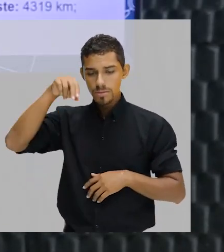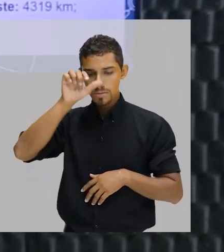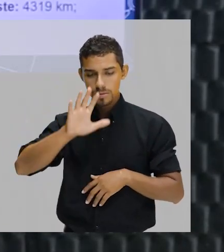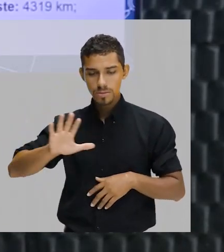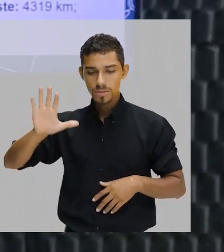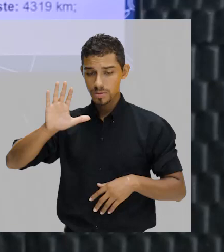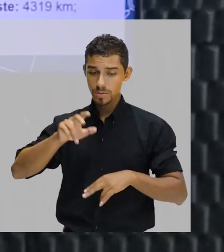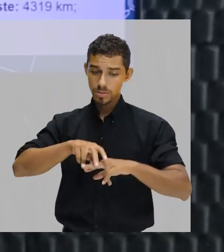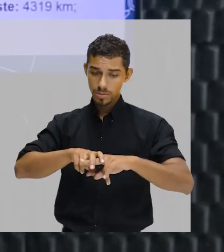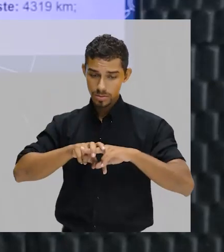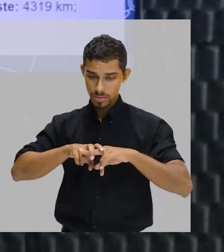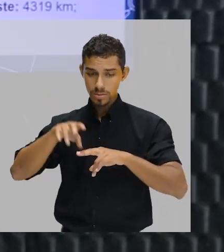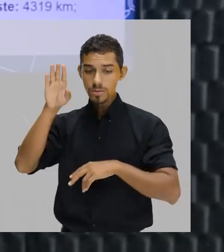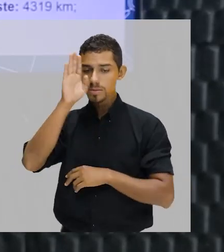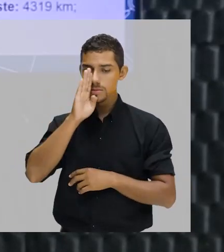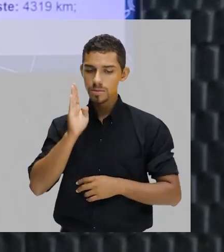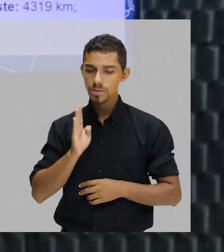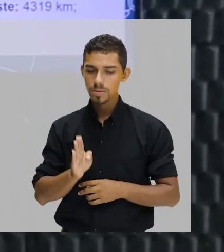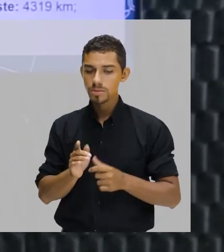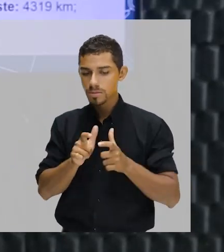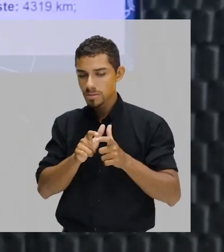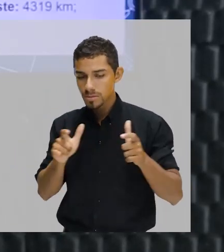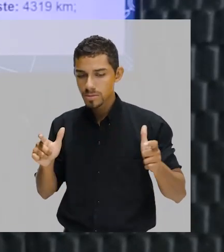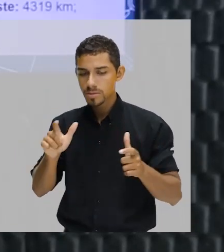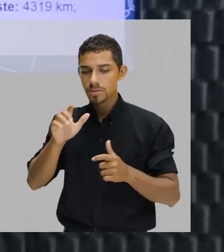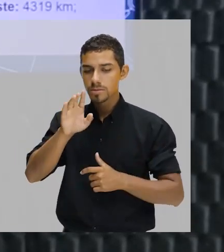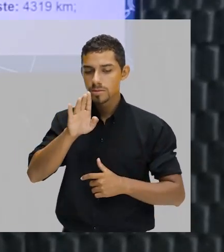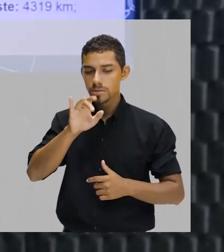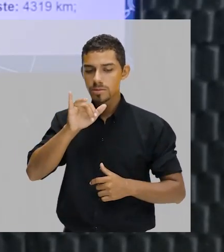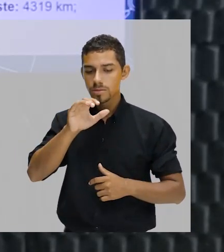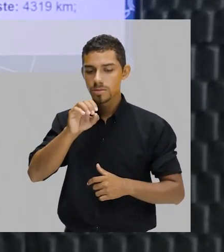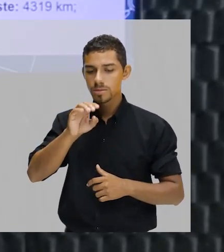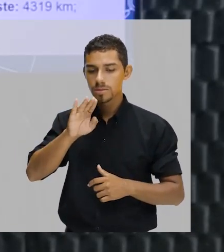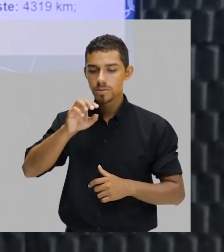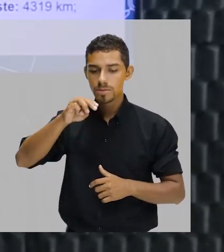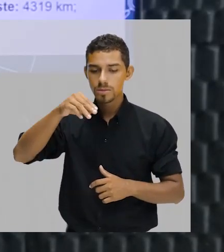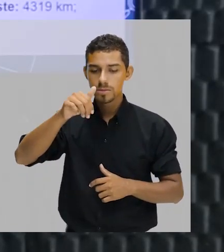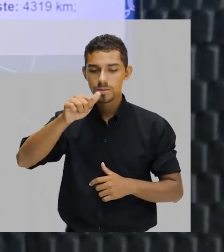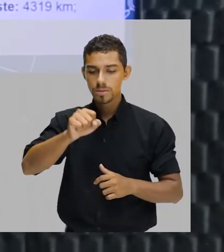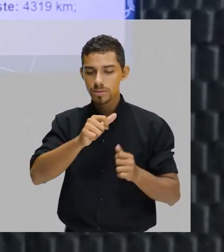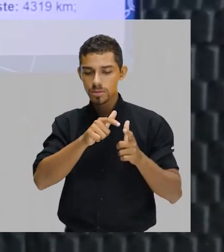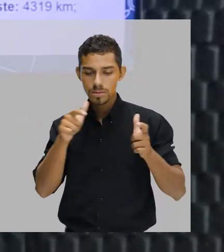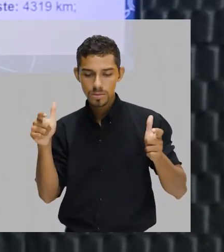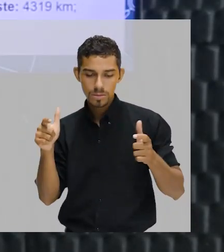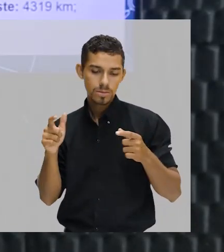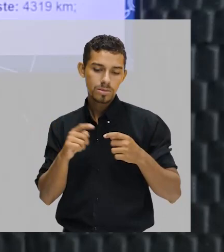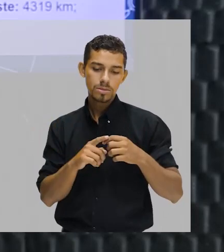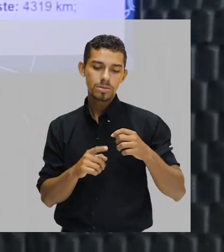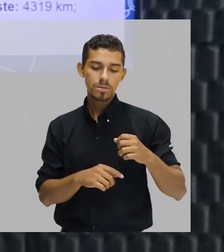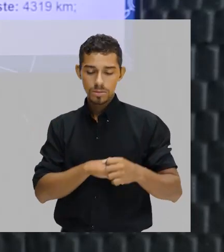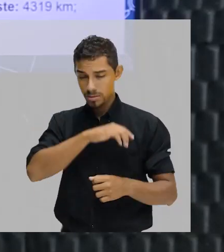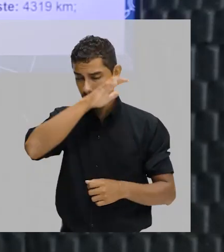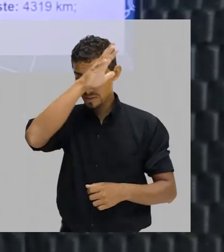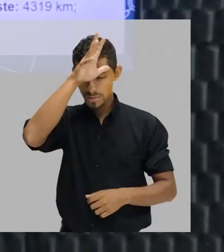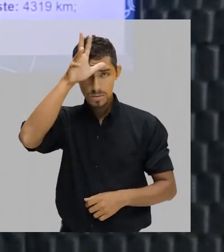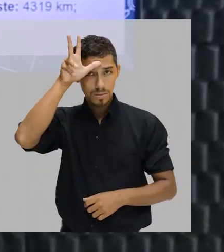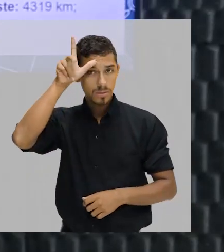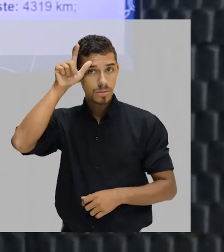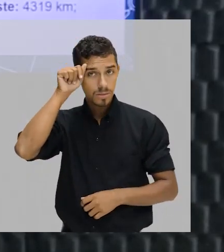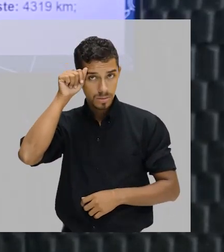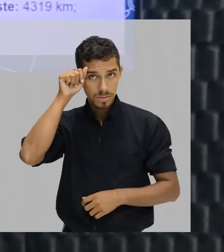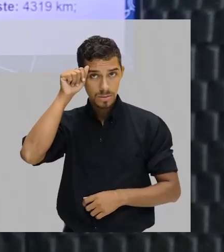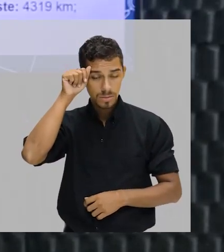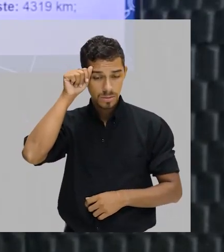isso que o Brasil ele tem aí uma grande quantidade de biomas, tá certo? E de grandes extremos. Um bioma como a floresta amazônica, né, de